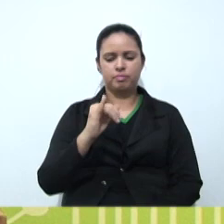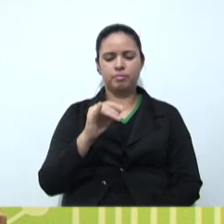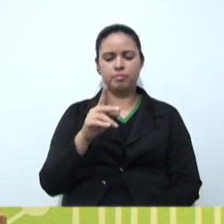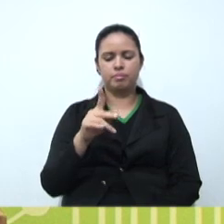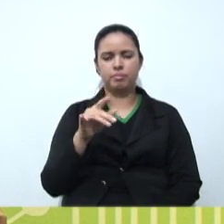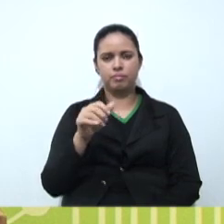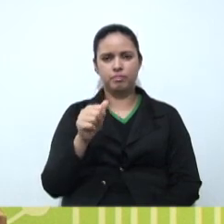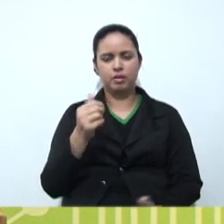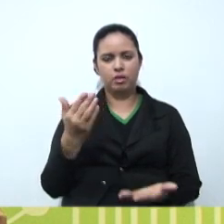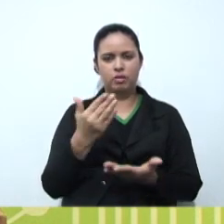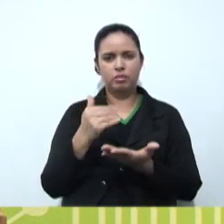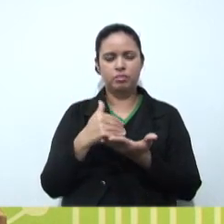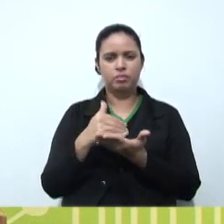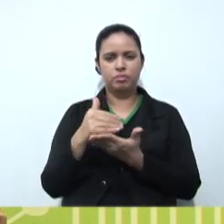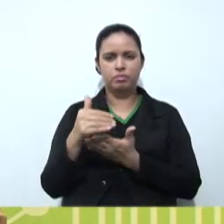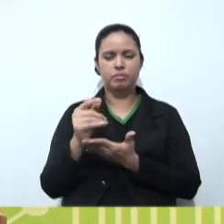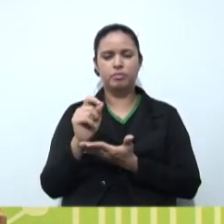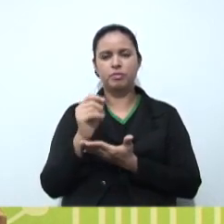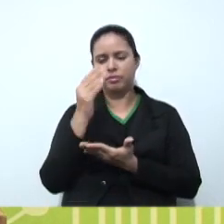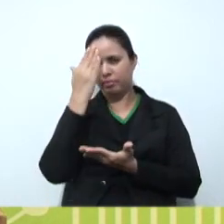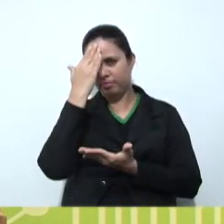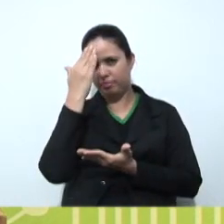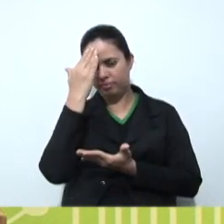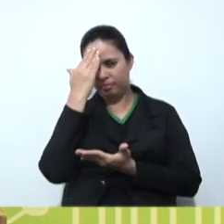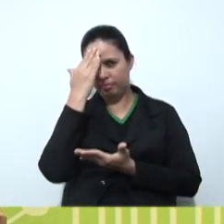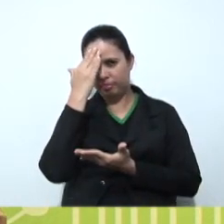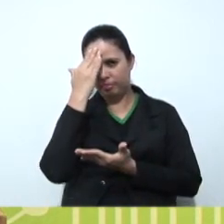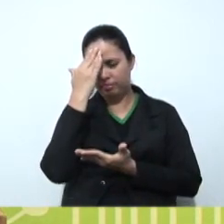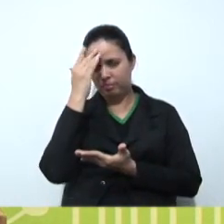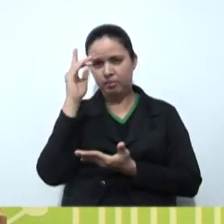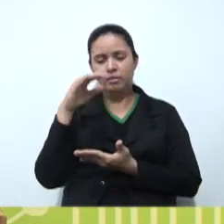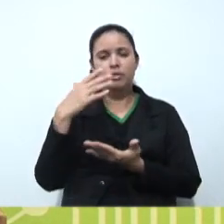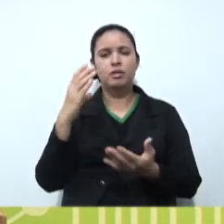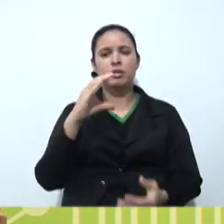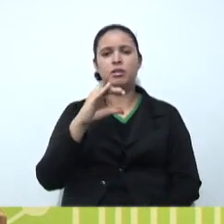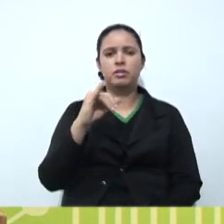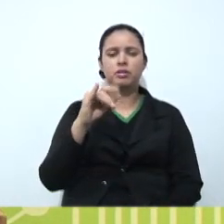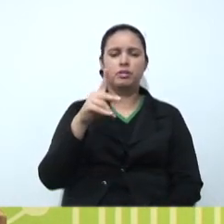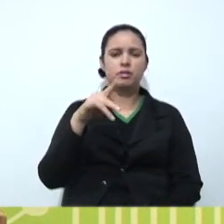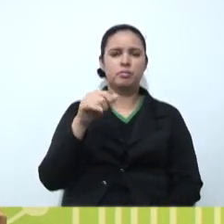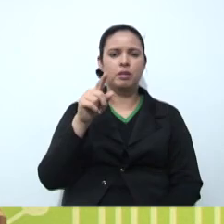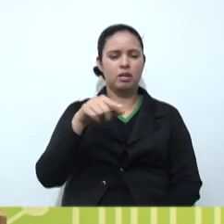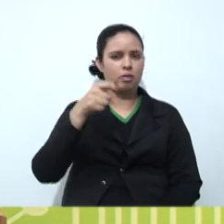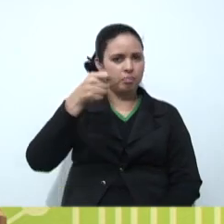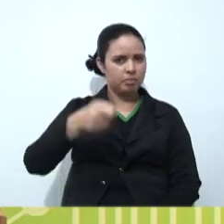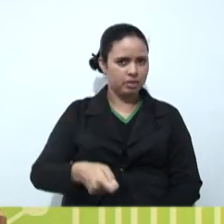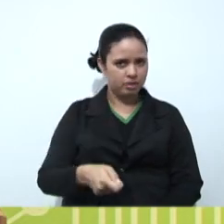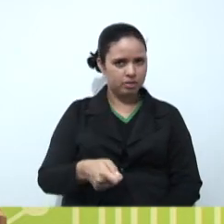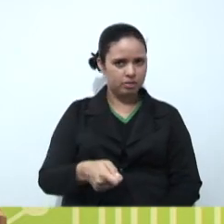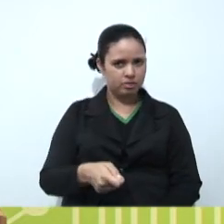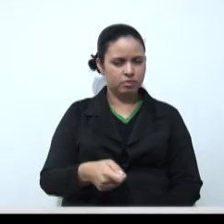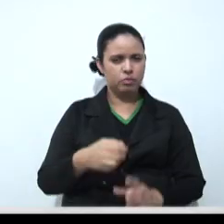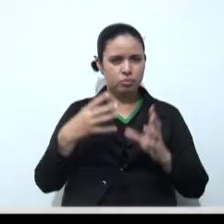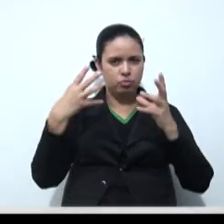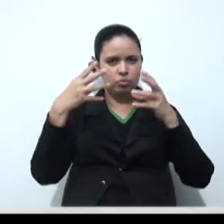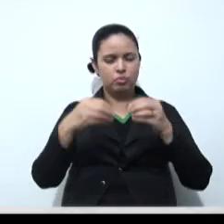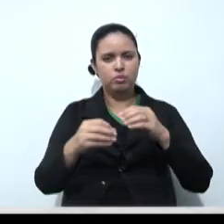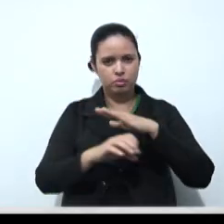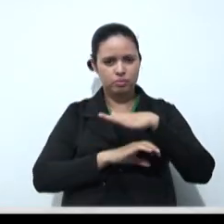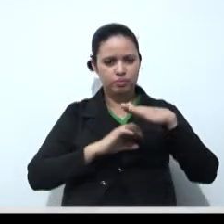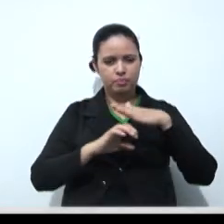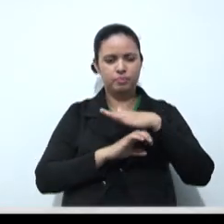claro, vamos entrar agora para saber aquela questão que eu falei agora há pouco. A CIPA, ela é obrigatória em todas as empresas? Coloca aí na tela que eu quero te mostrar.